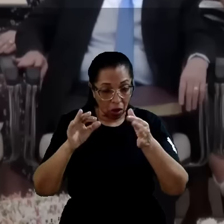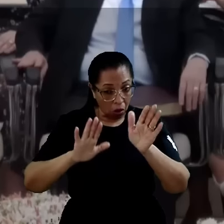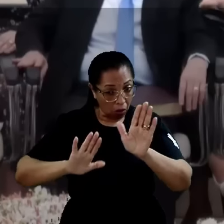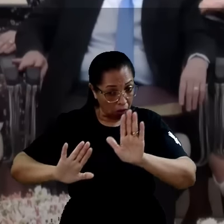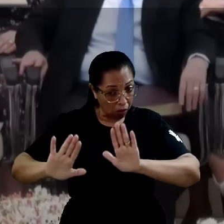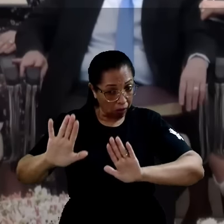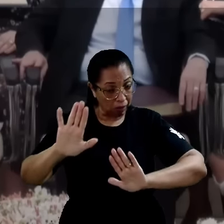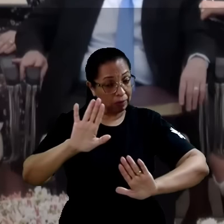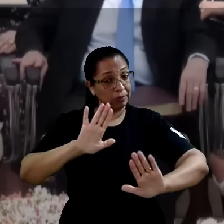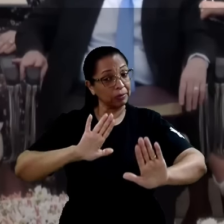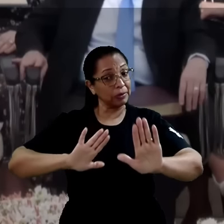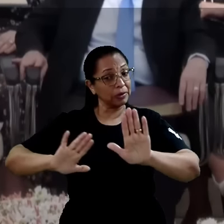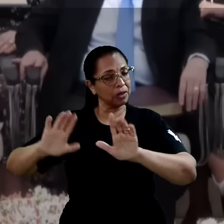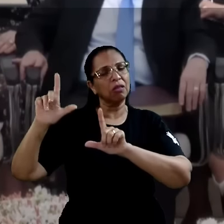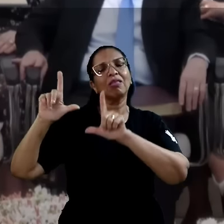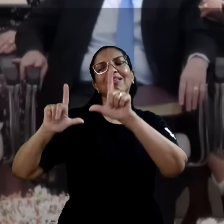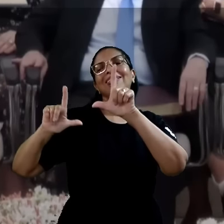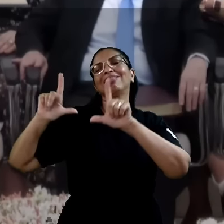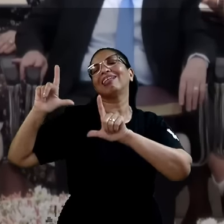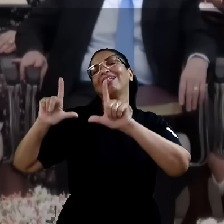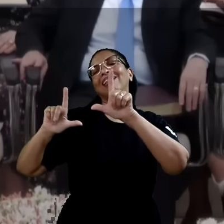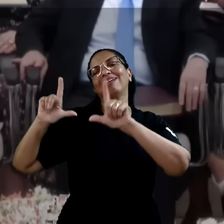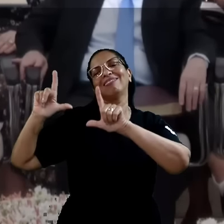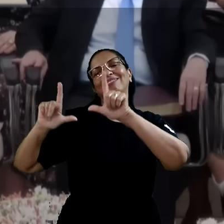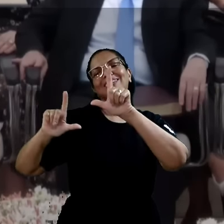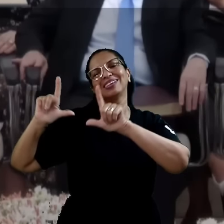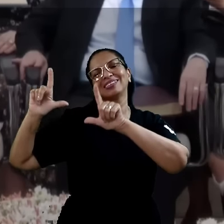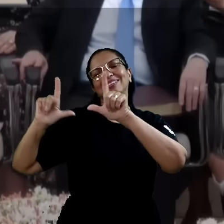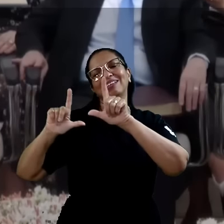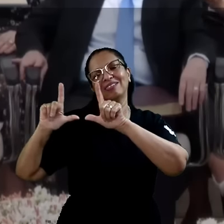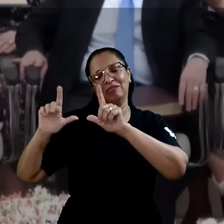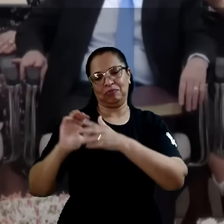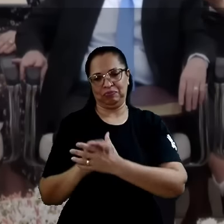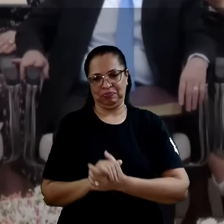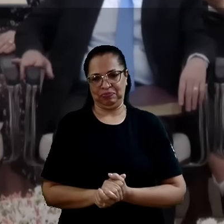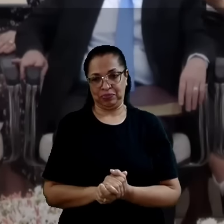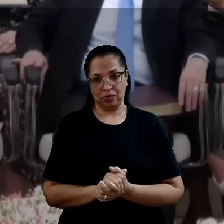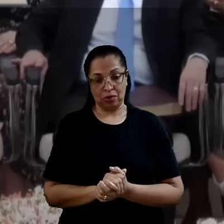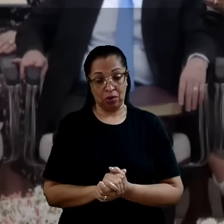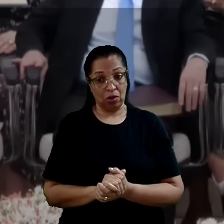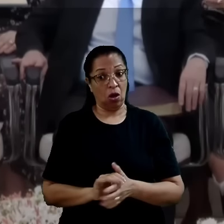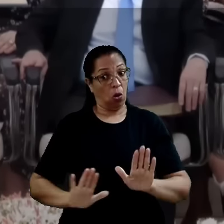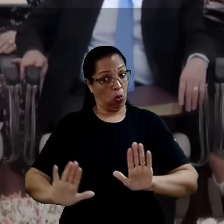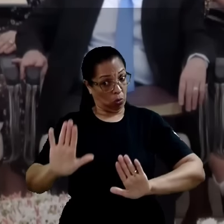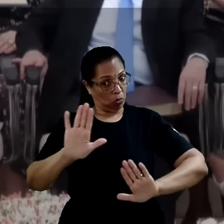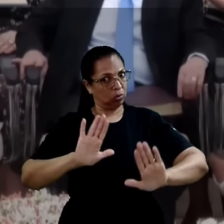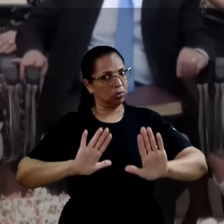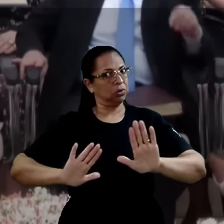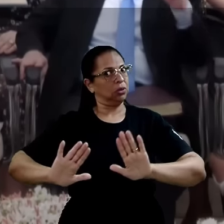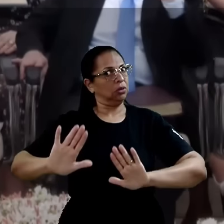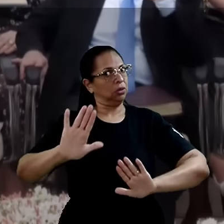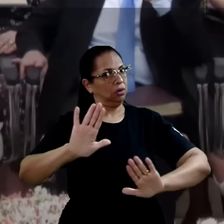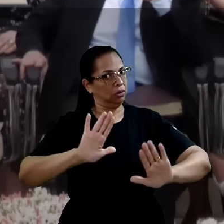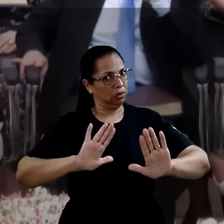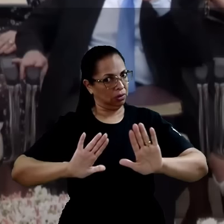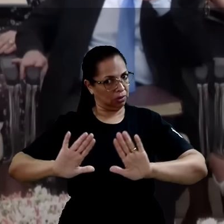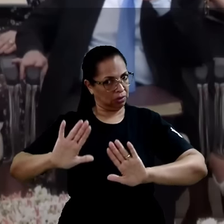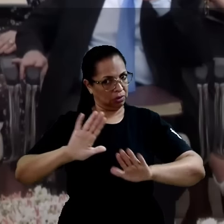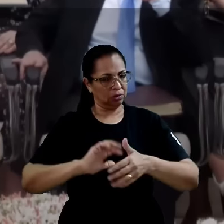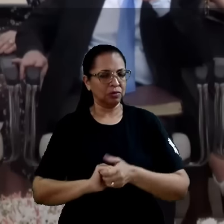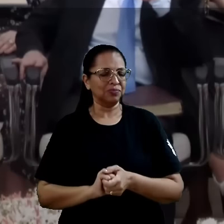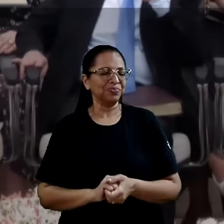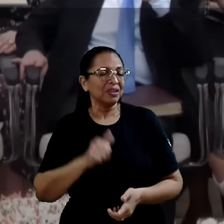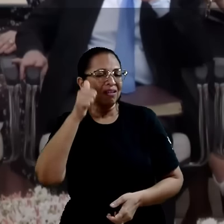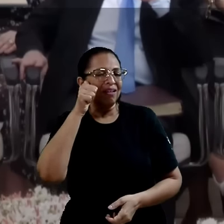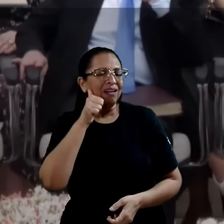certos desenhos animados não vovó eu quero não mamãe eu